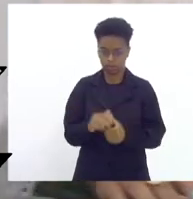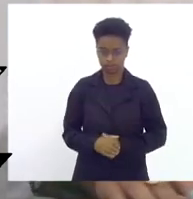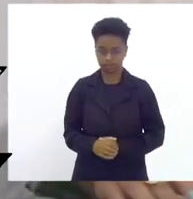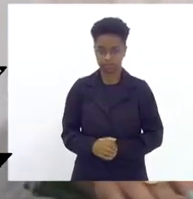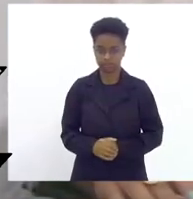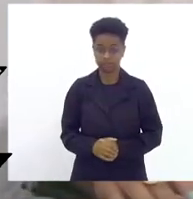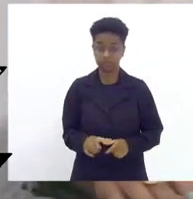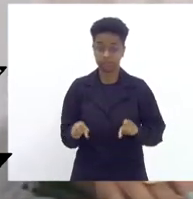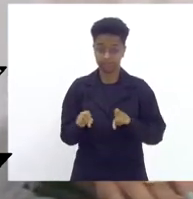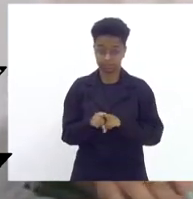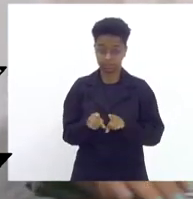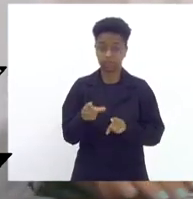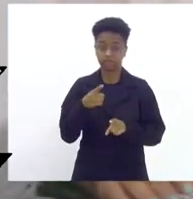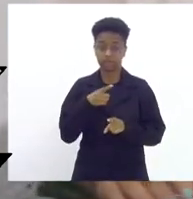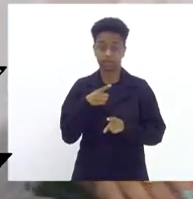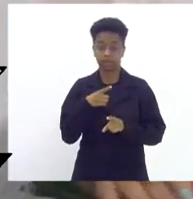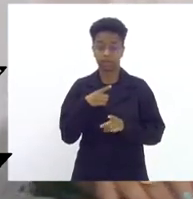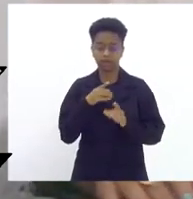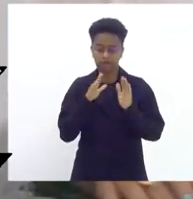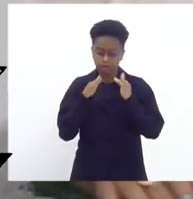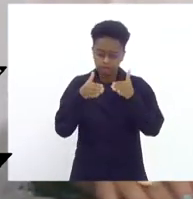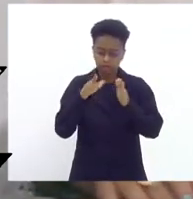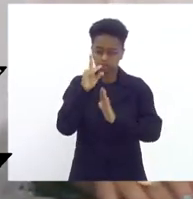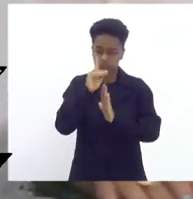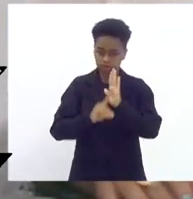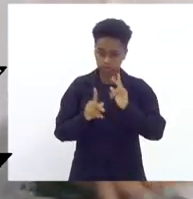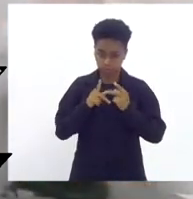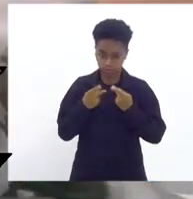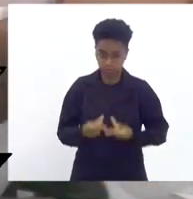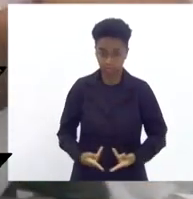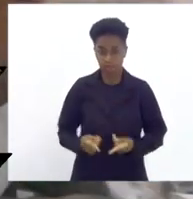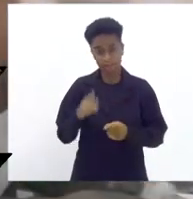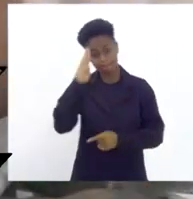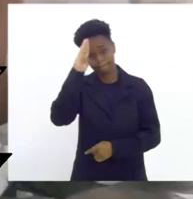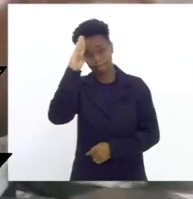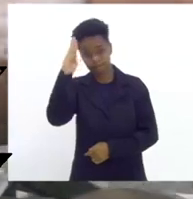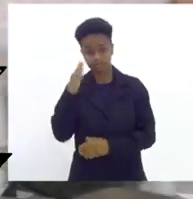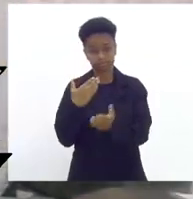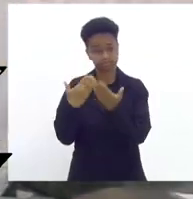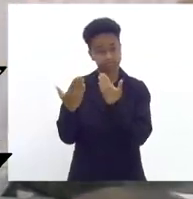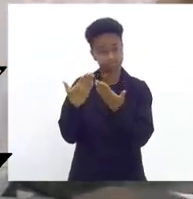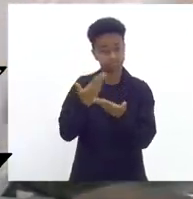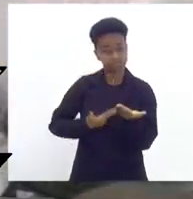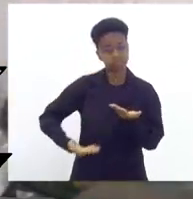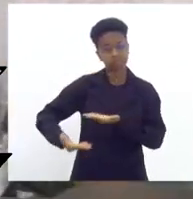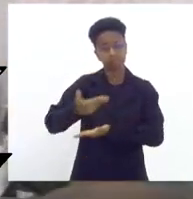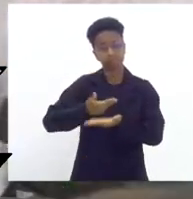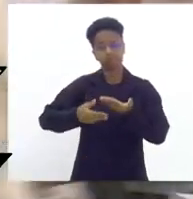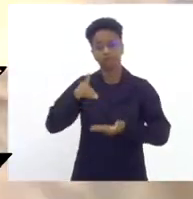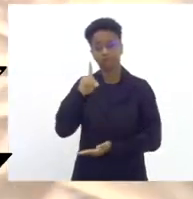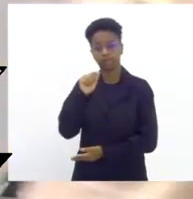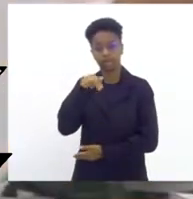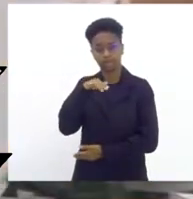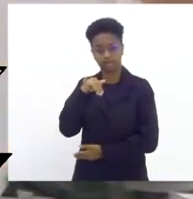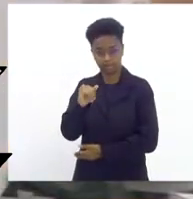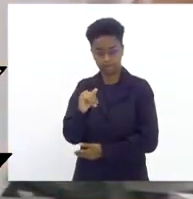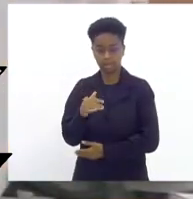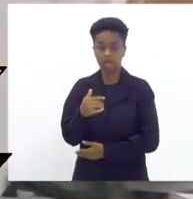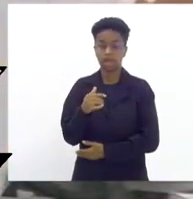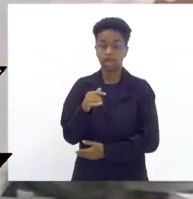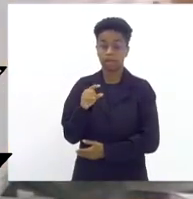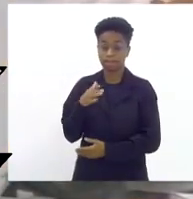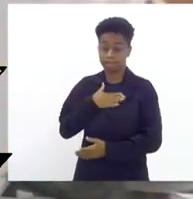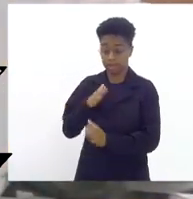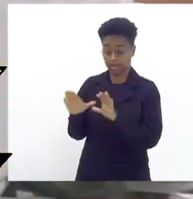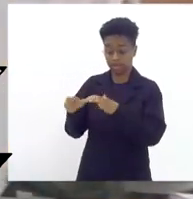dentro da centralidade dos Direitos Humanos especialmente em diálogo com a Dani Monteiro chamou atenção o nosso equipe